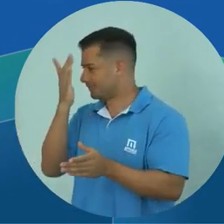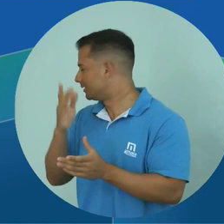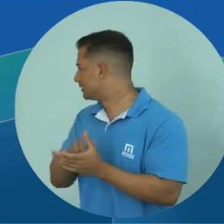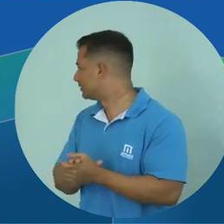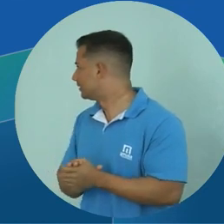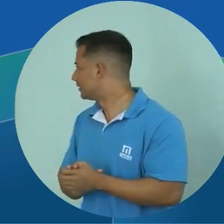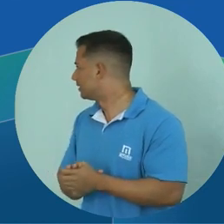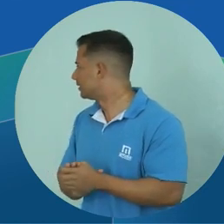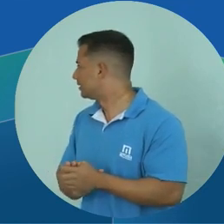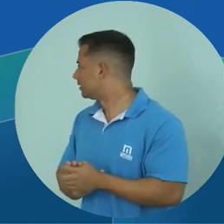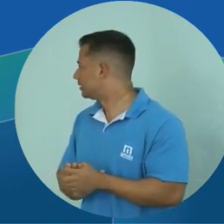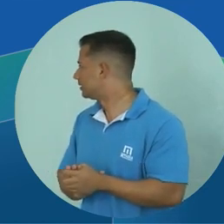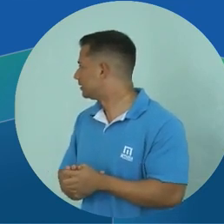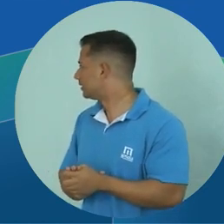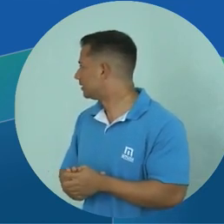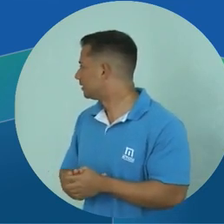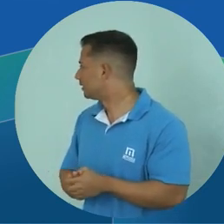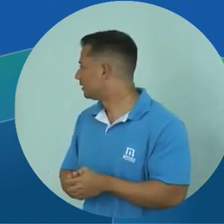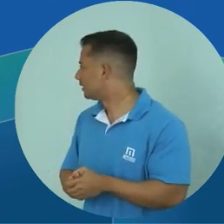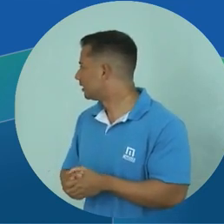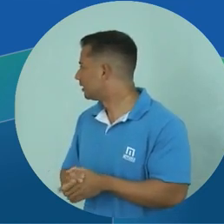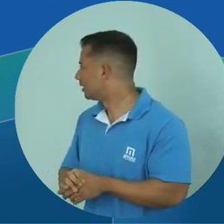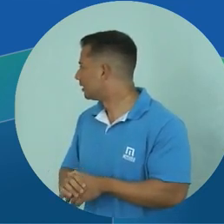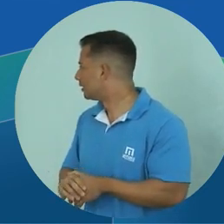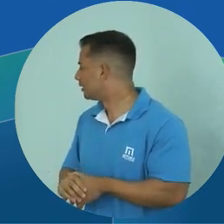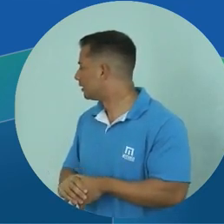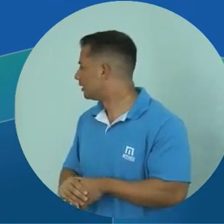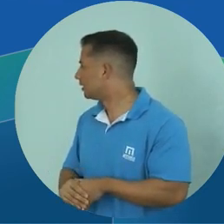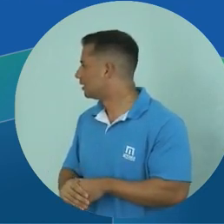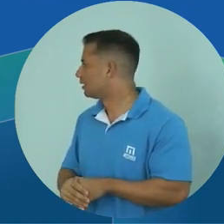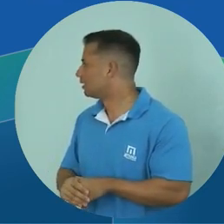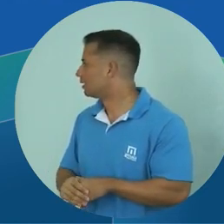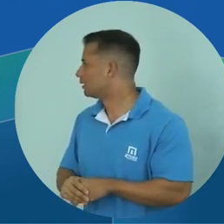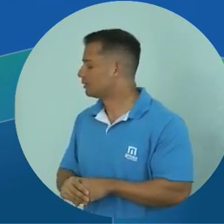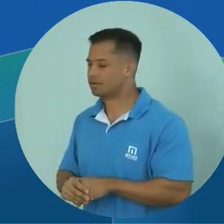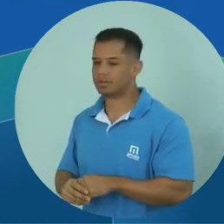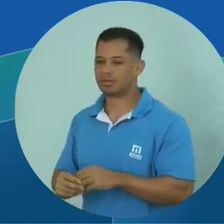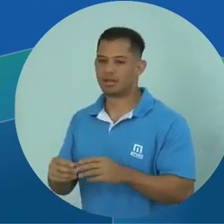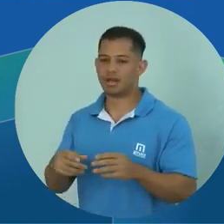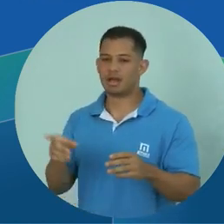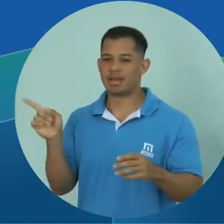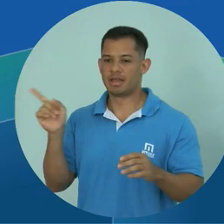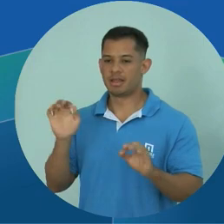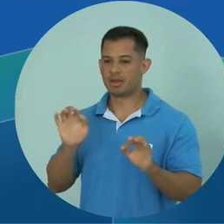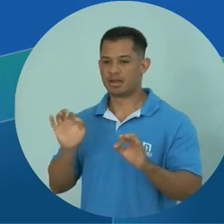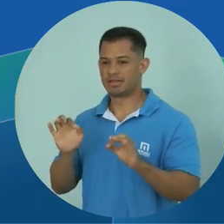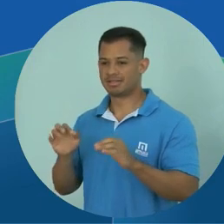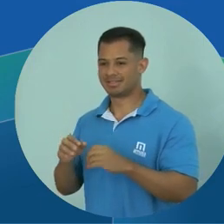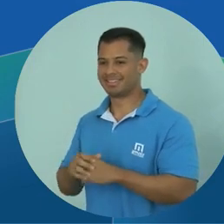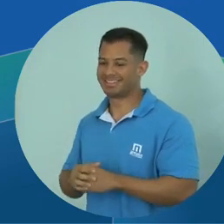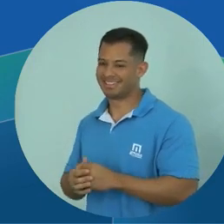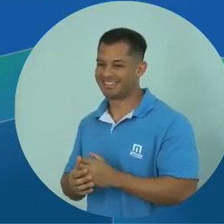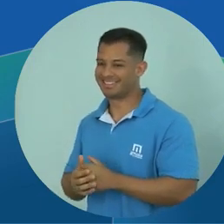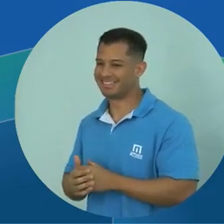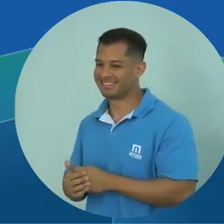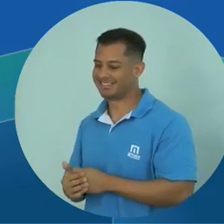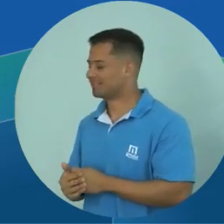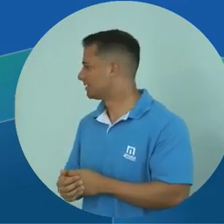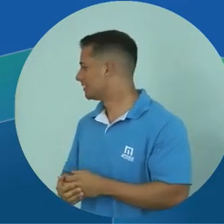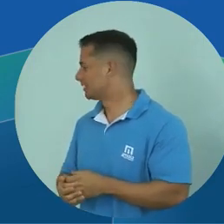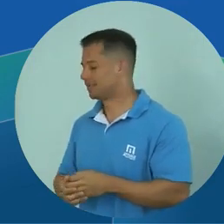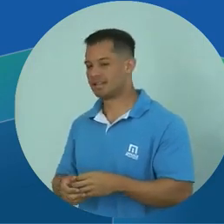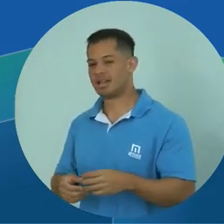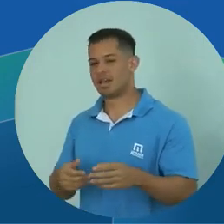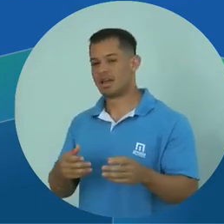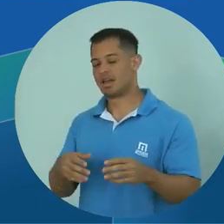Os painéis tipo são montados num canteiro avançado, numa central de carpintaria, e são levados para a